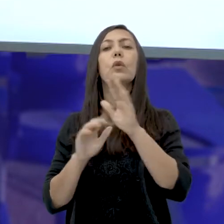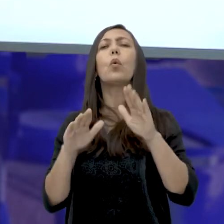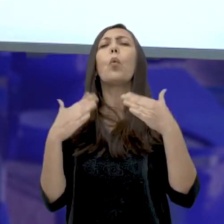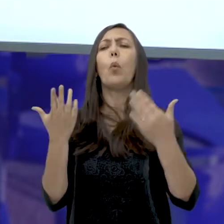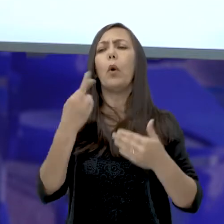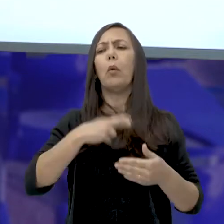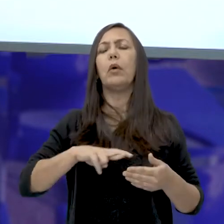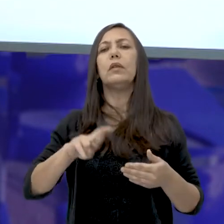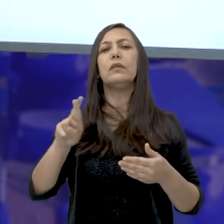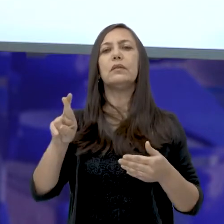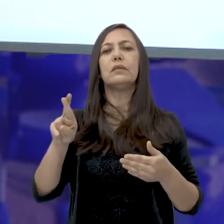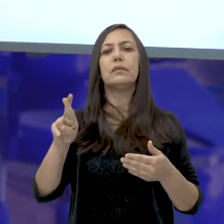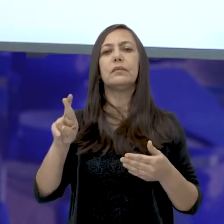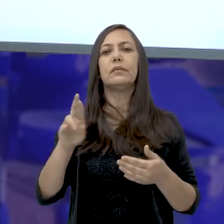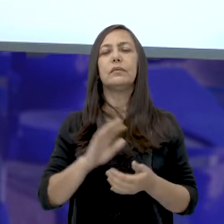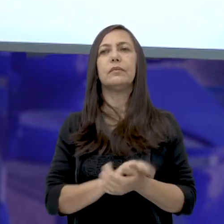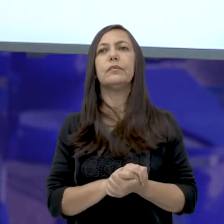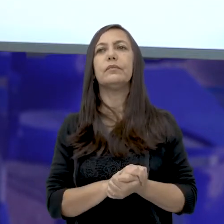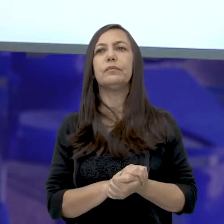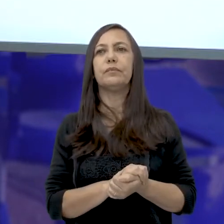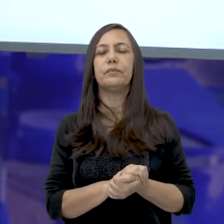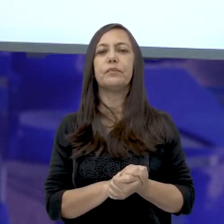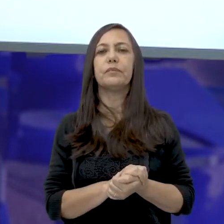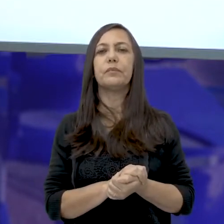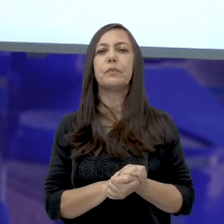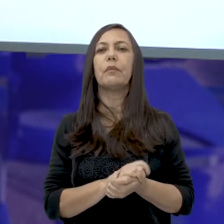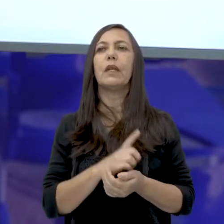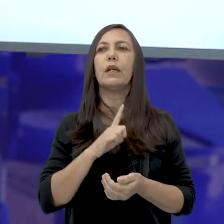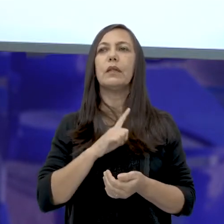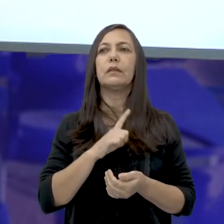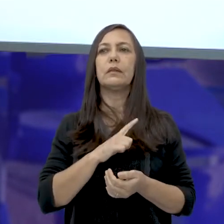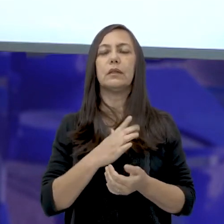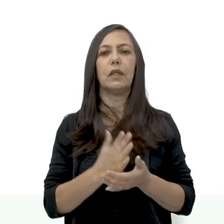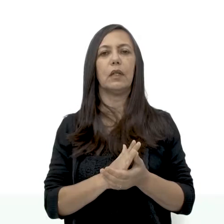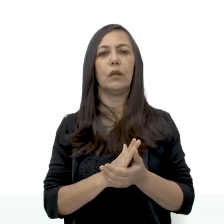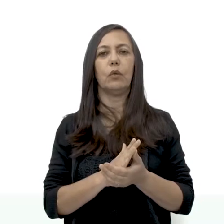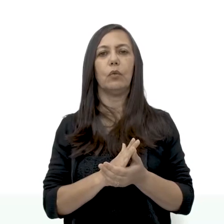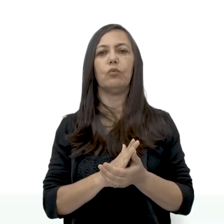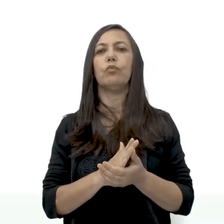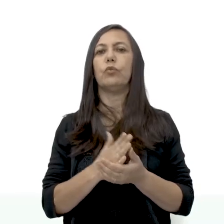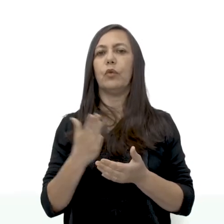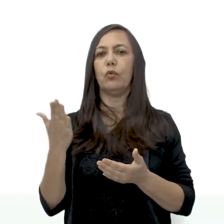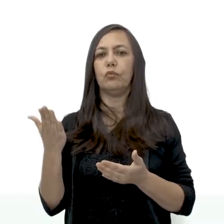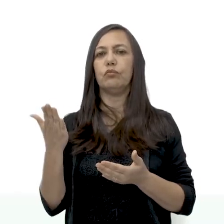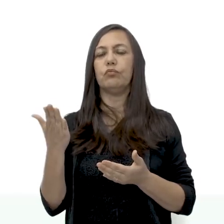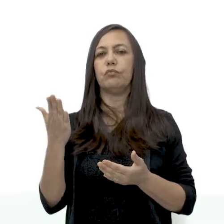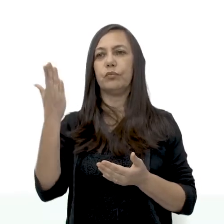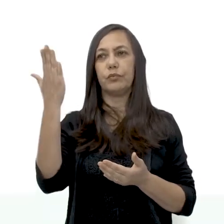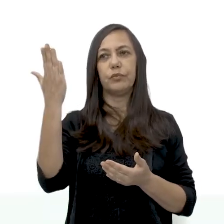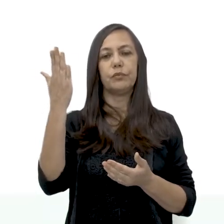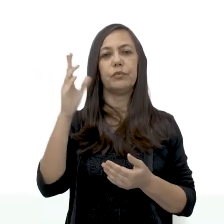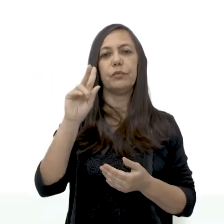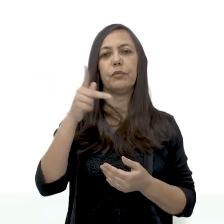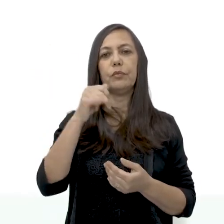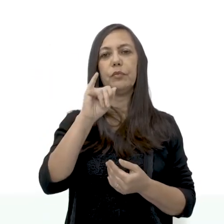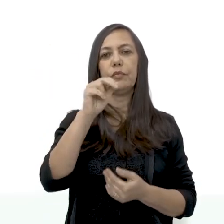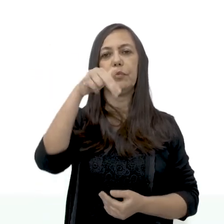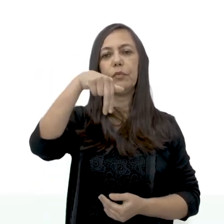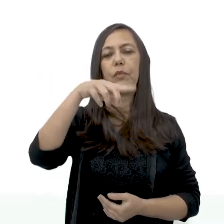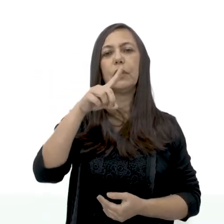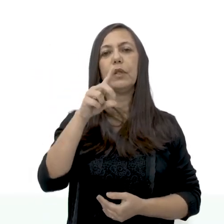de reencarnações, é necessário trilhar os caminhos do conhecimento, da entrega ao amor divino e